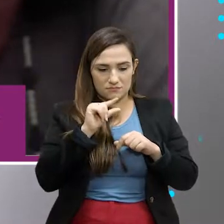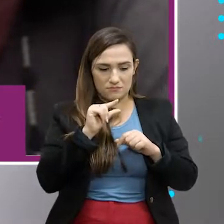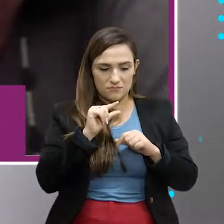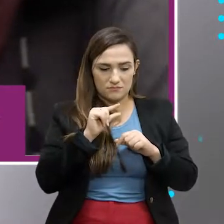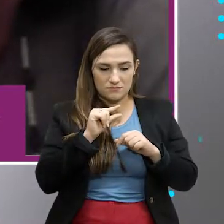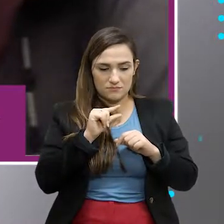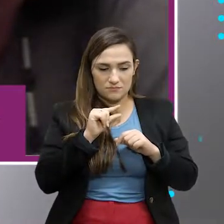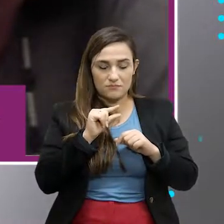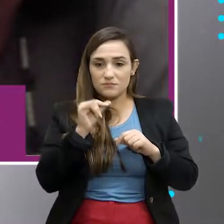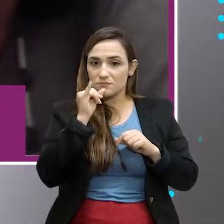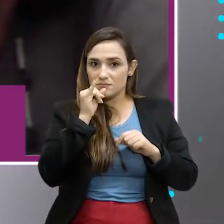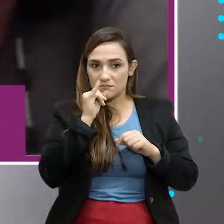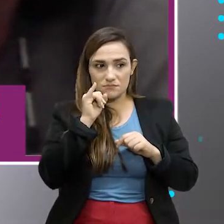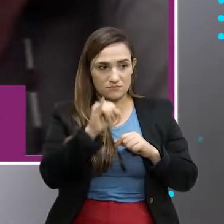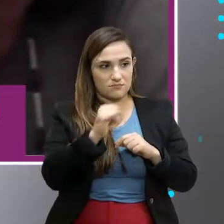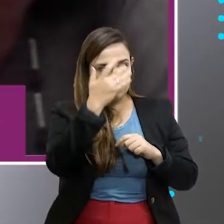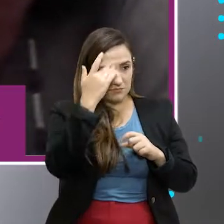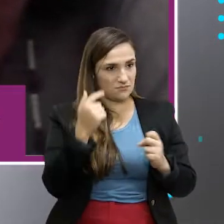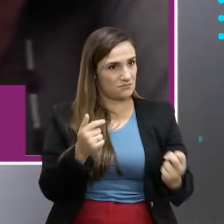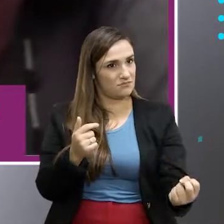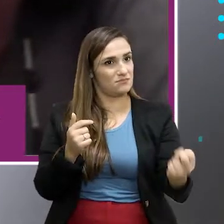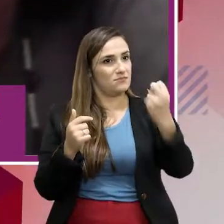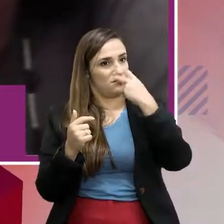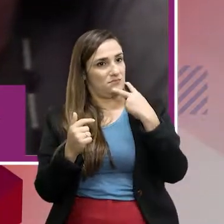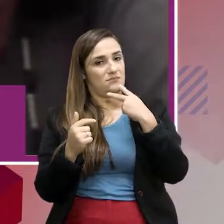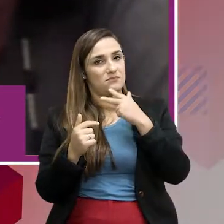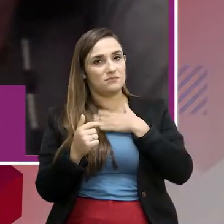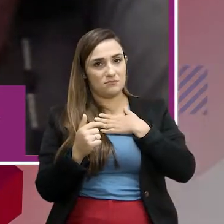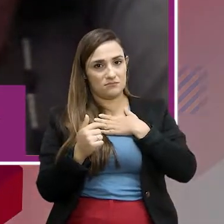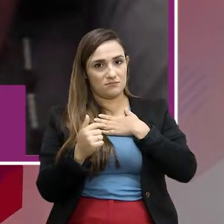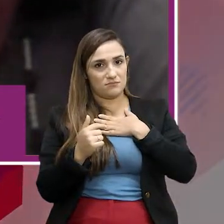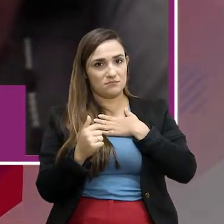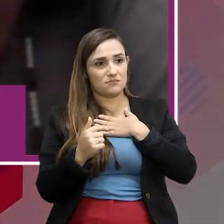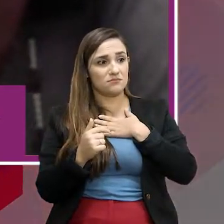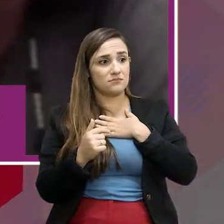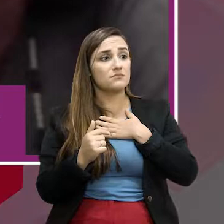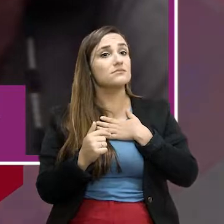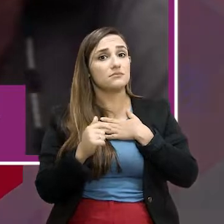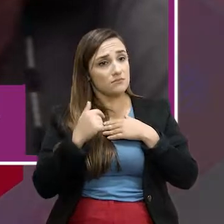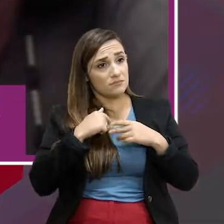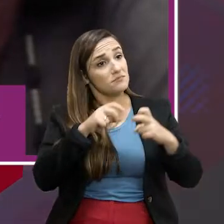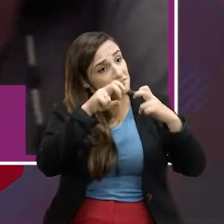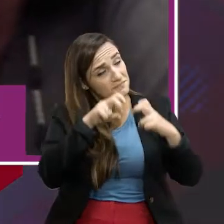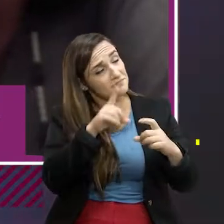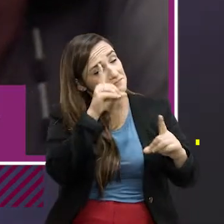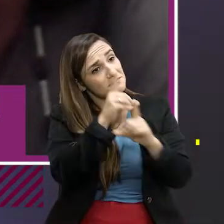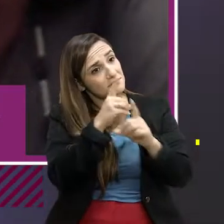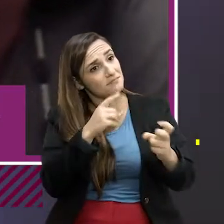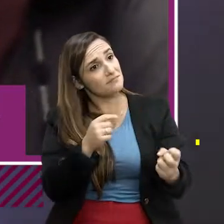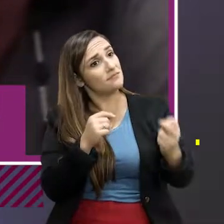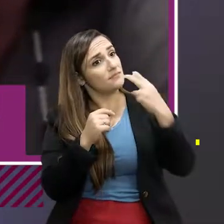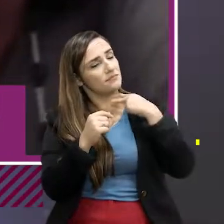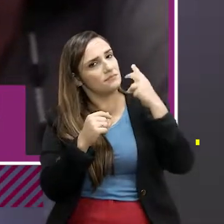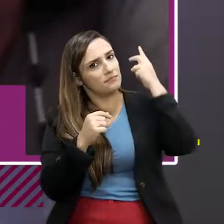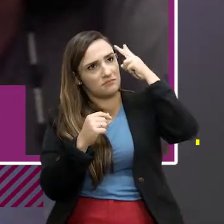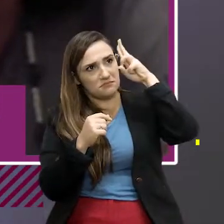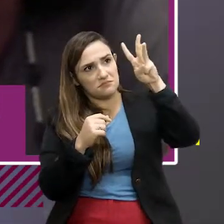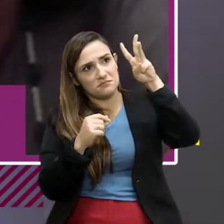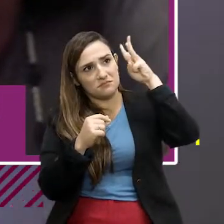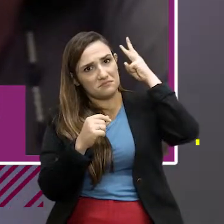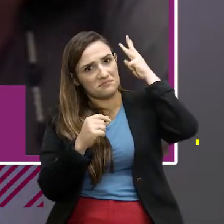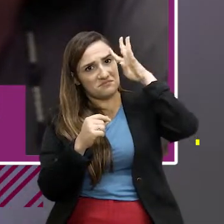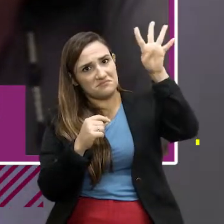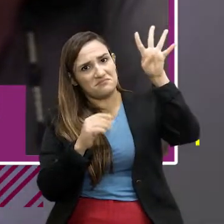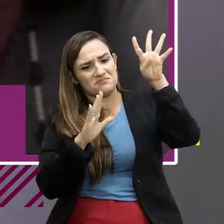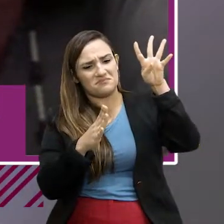sintomas, parece que o tempo de incubação é menor, né, então você vai num jantar, tem alguém que estava com